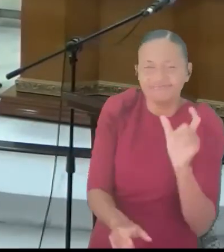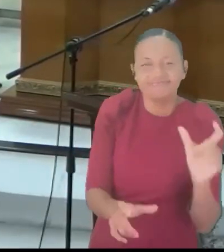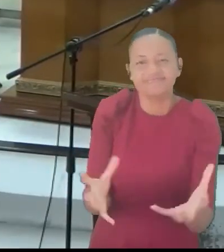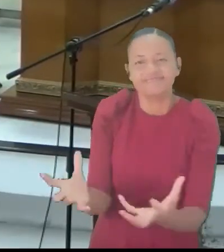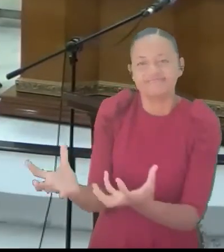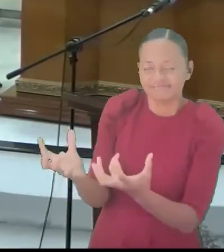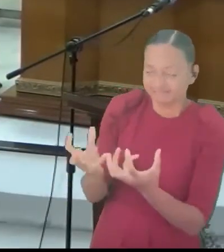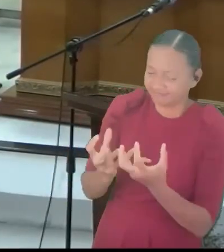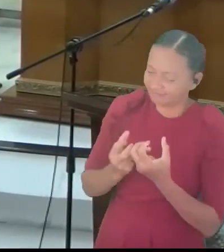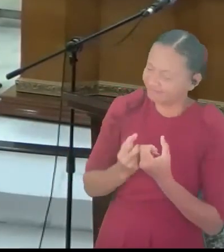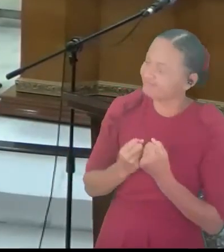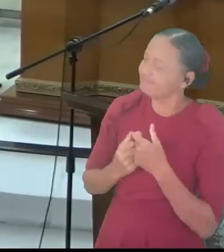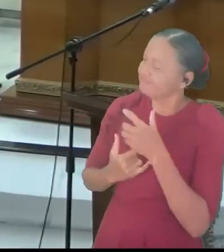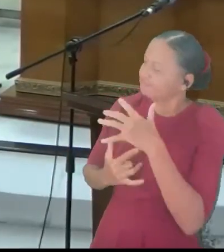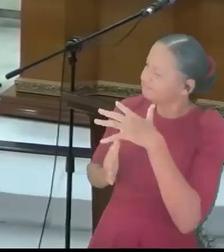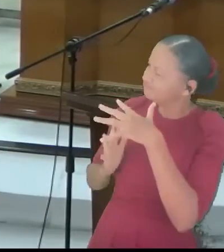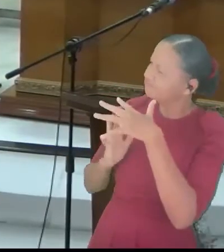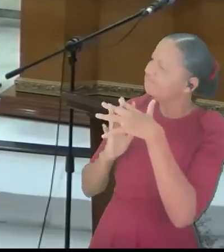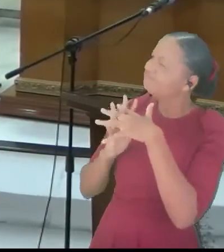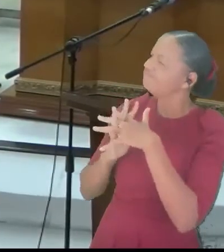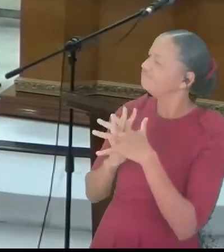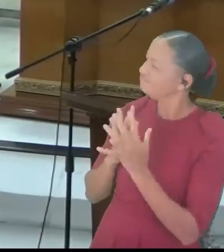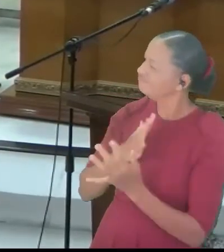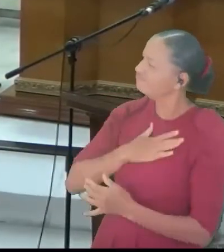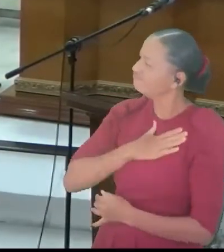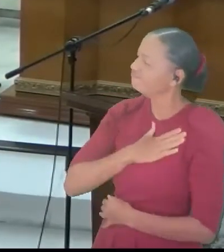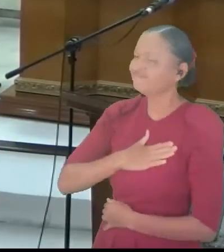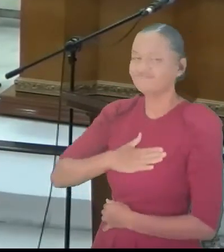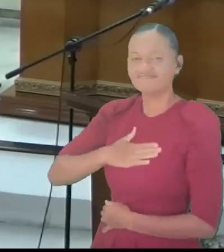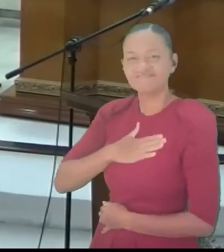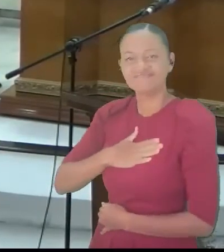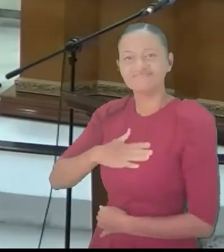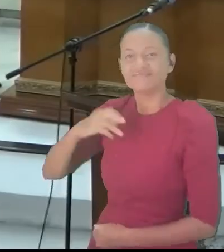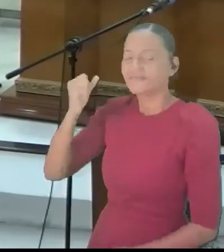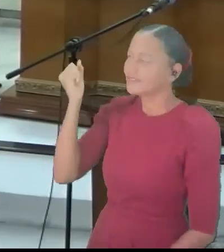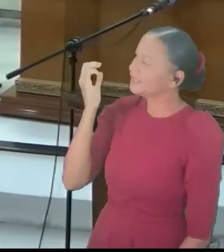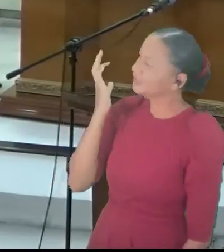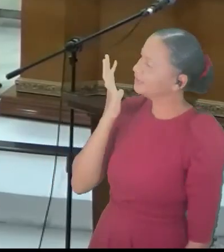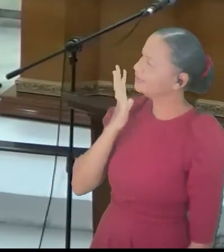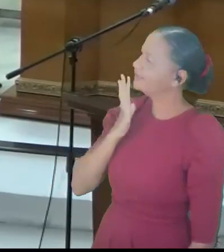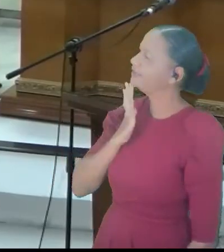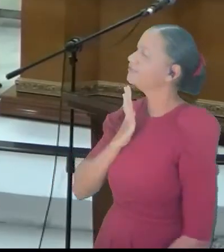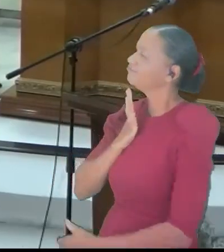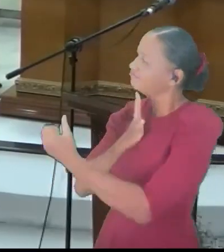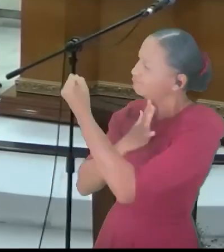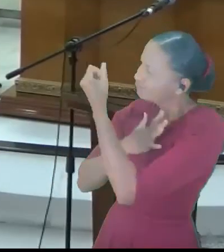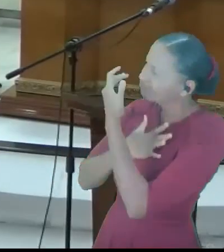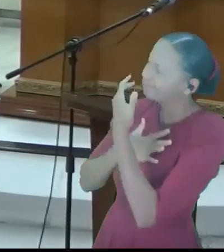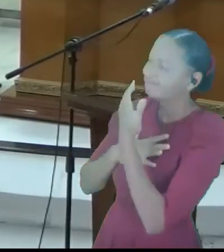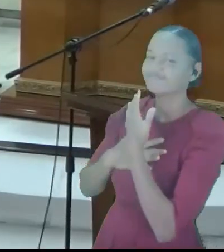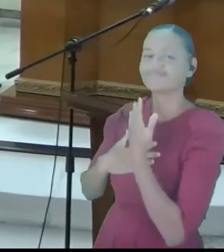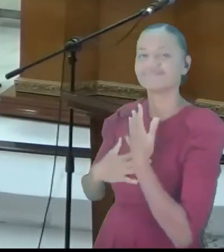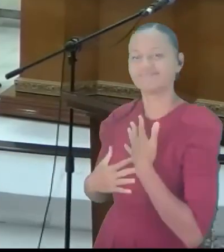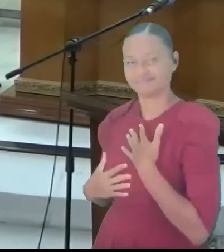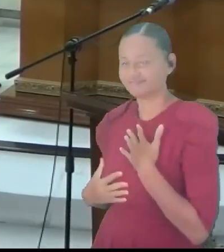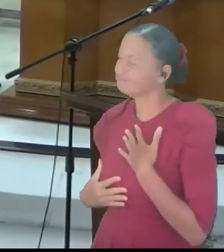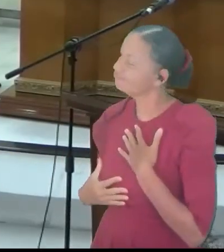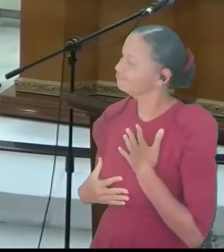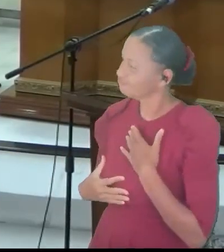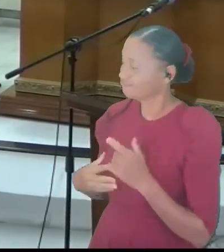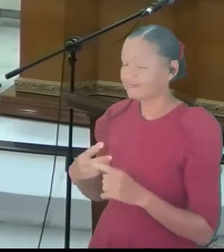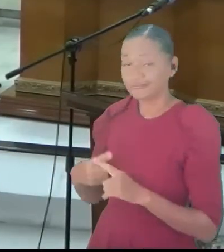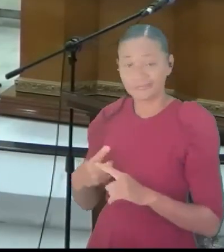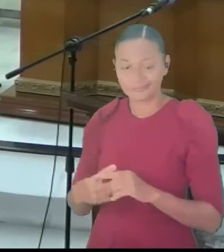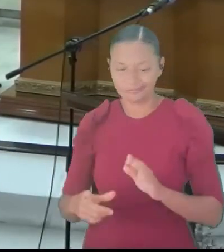da sua plenitude, com graça sobre graça. Prossiga. Porque a